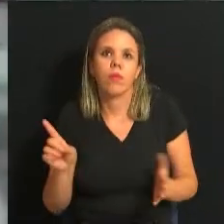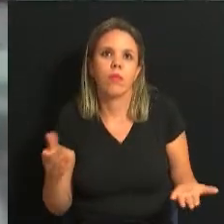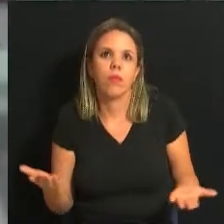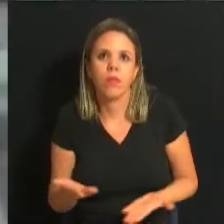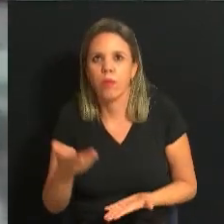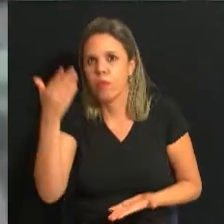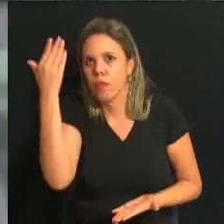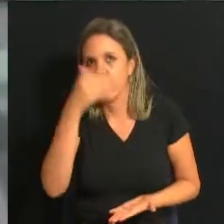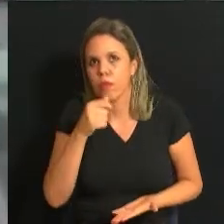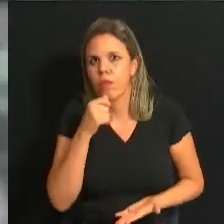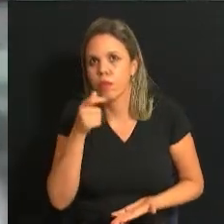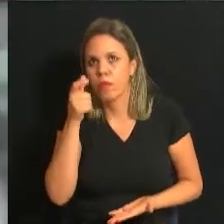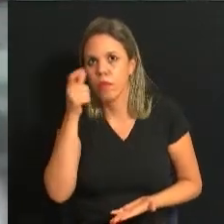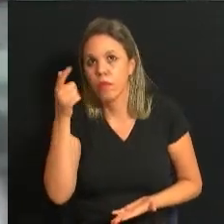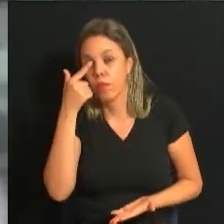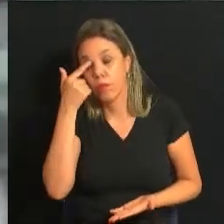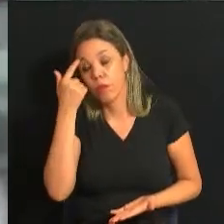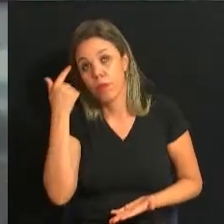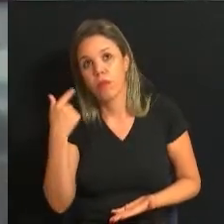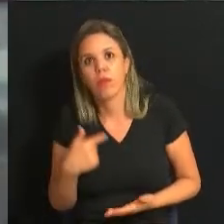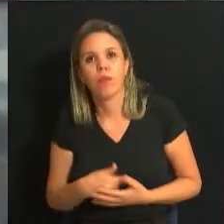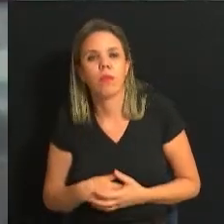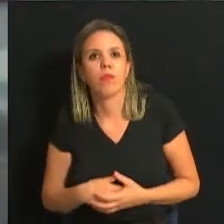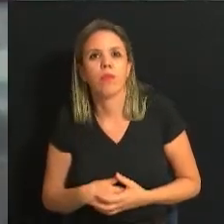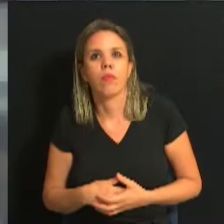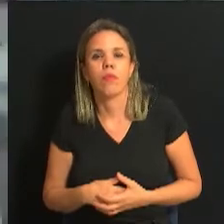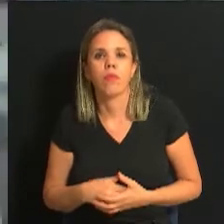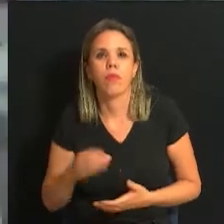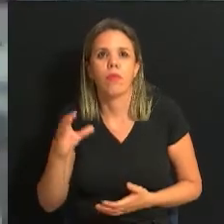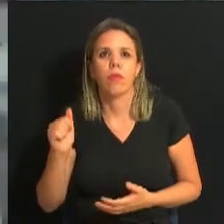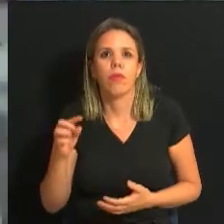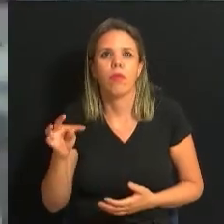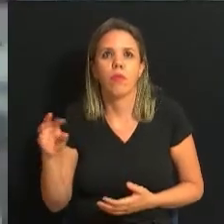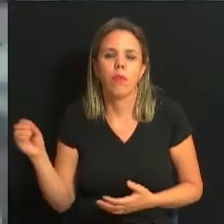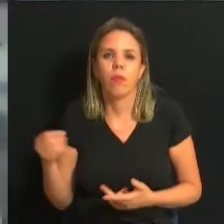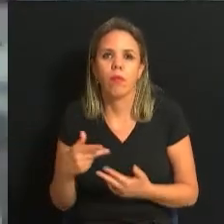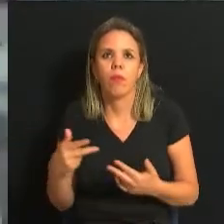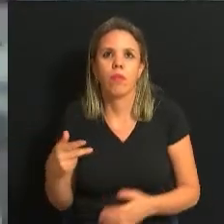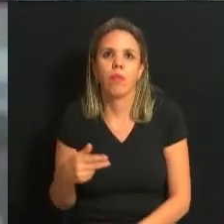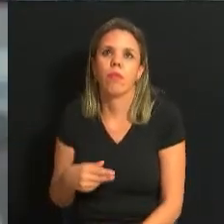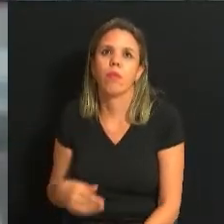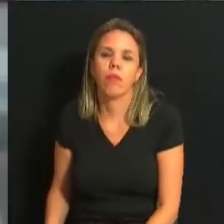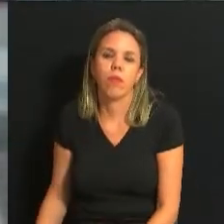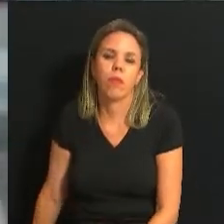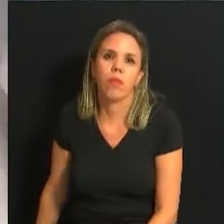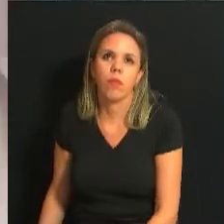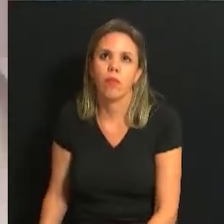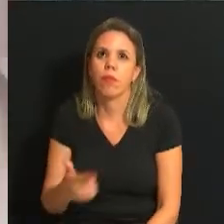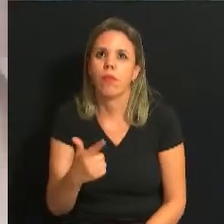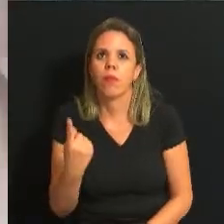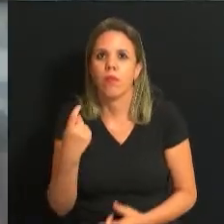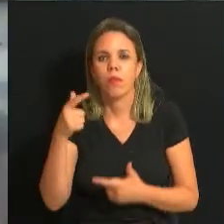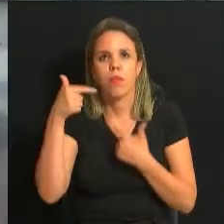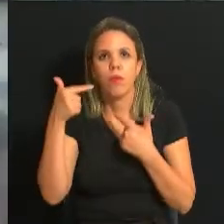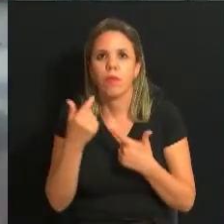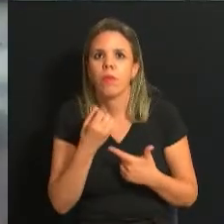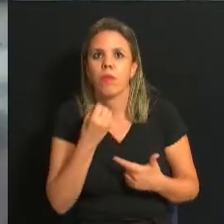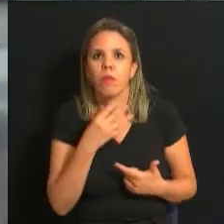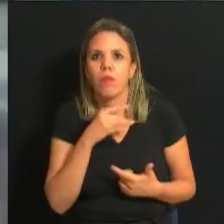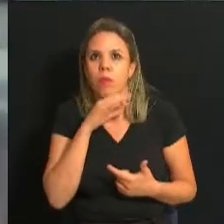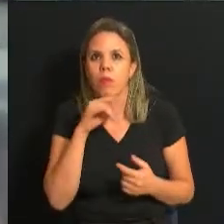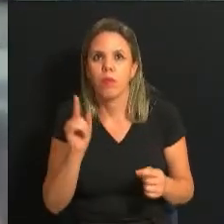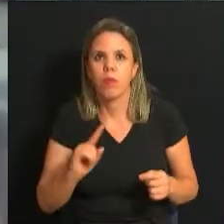gente, assista, por exemplo, Encanto, Luca, em que você não tem assim, um personagem que é do mal e o outro que é do